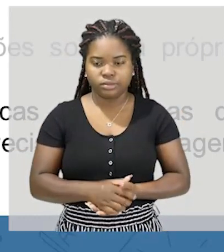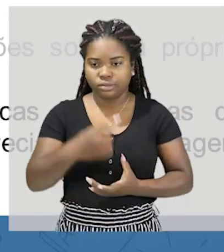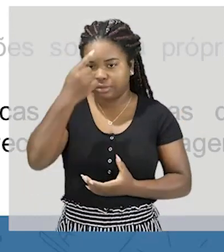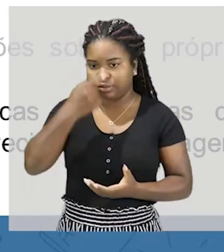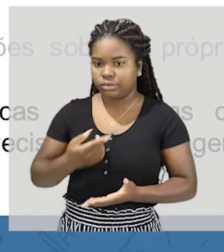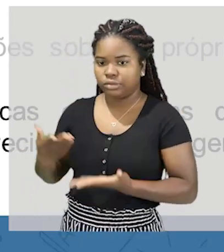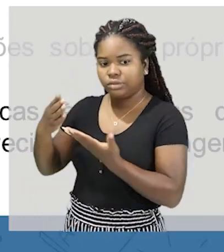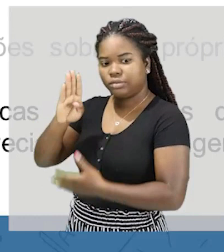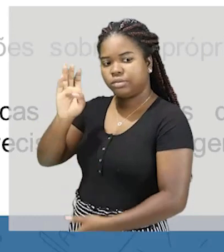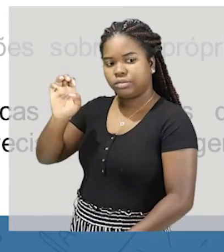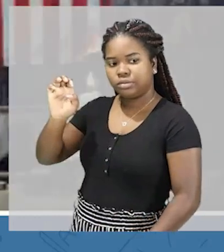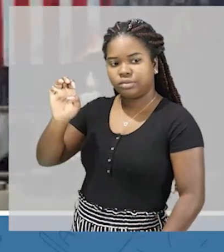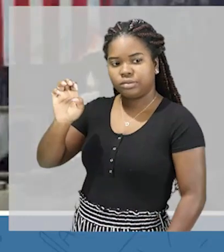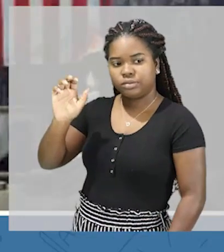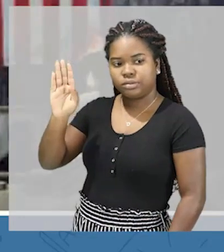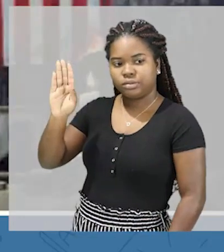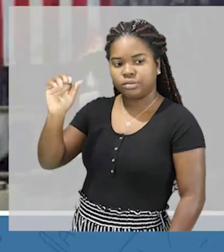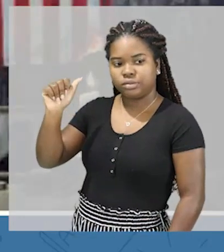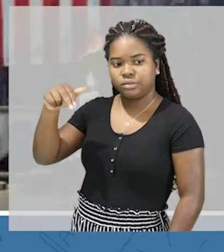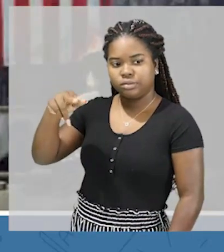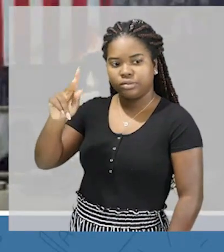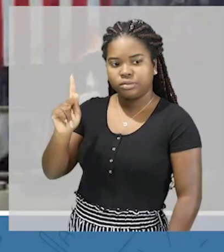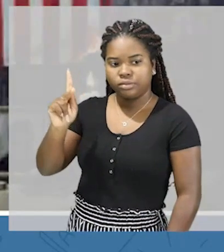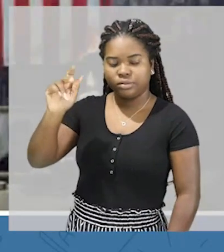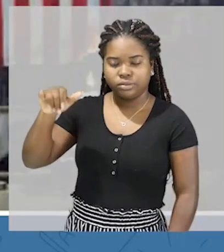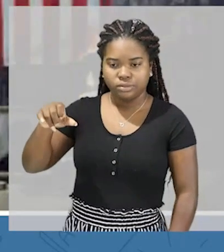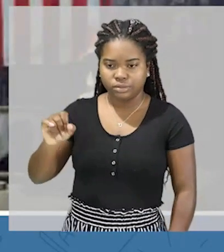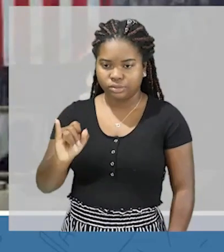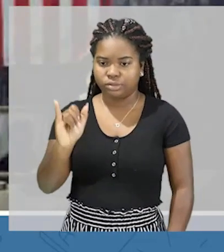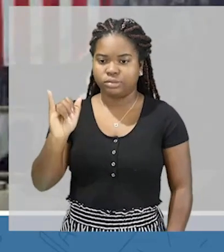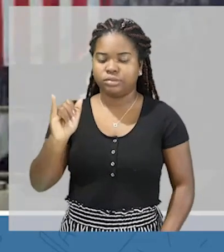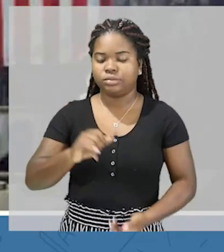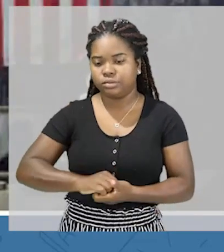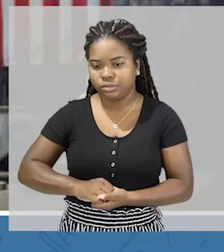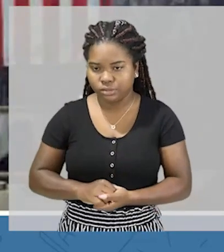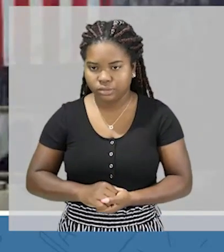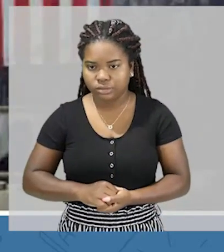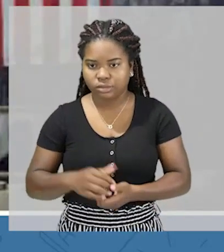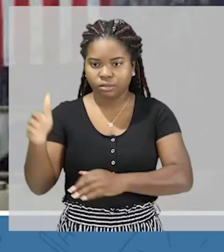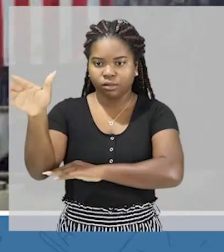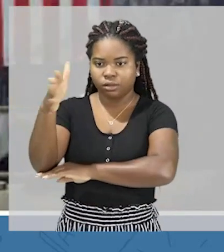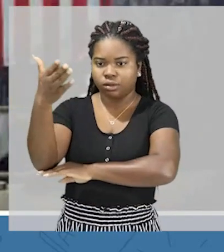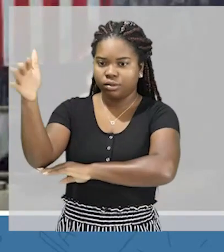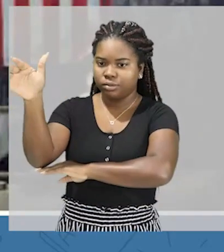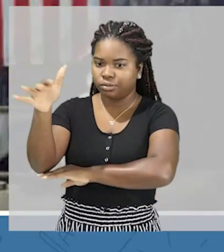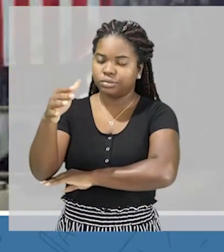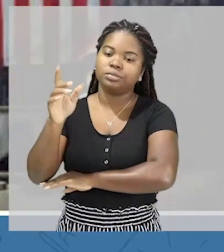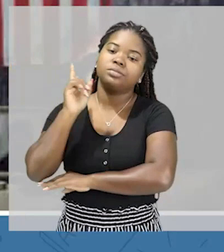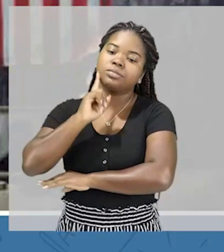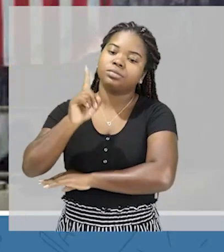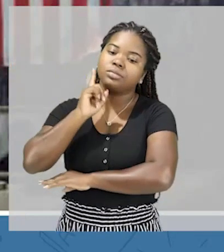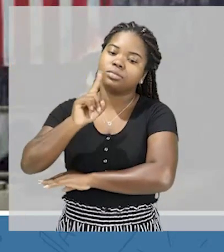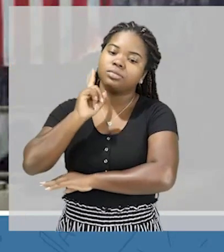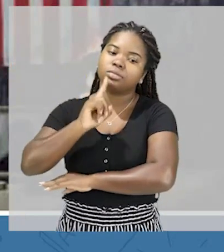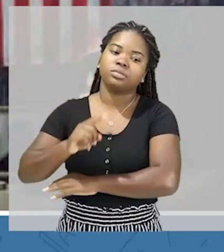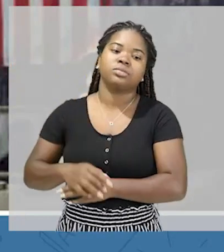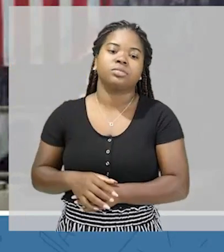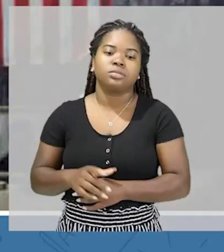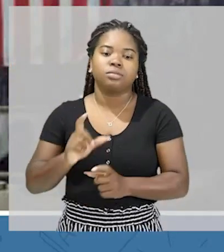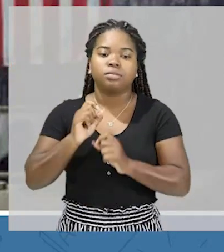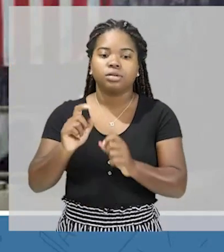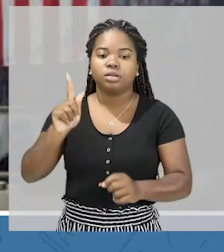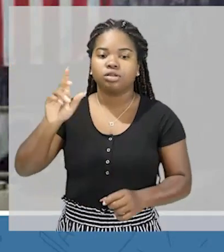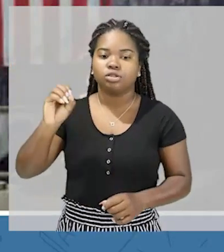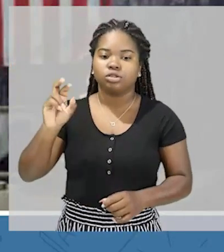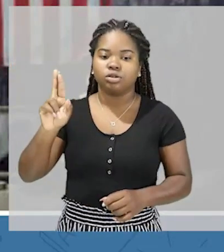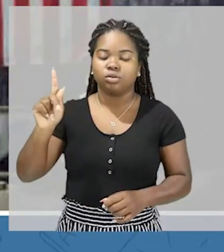do Bensky, A Bandeira Americana, em homenagem ao George Floyd, o